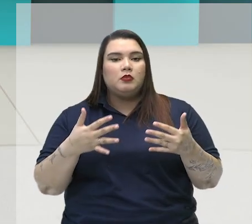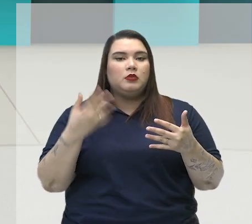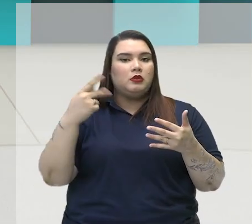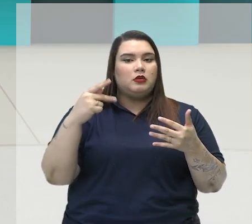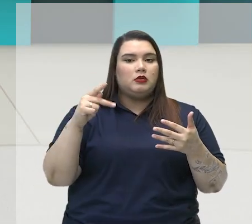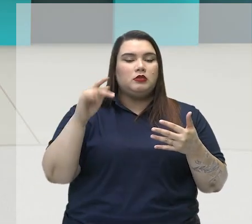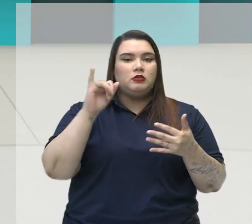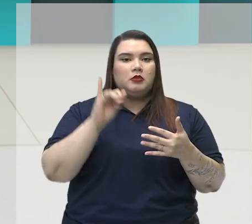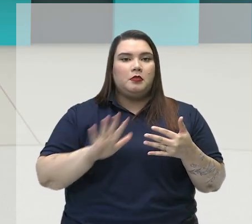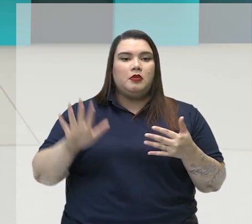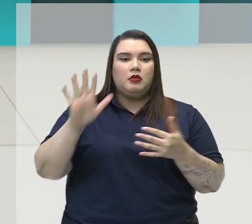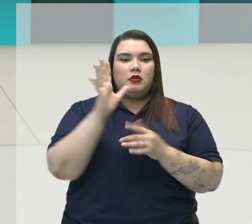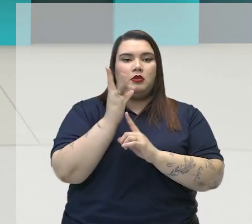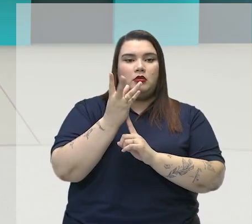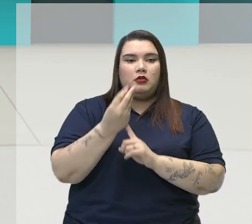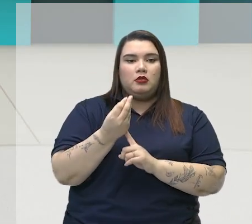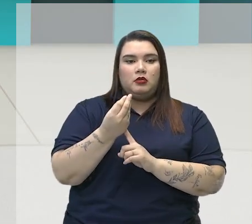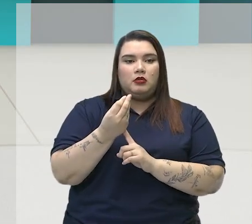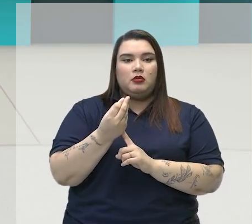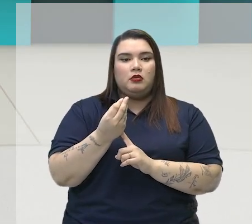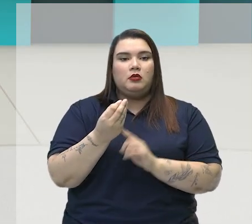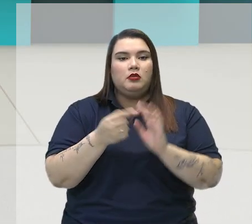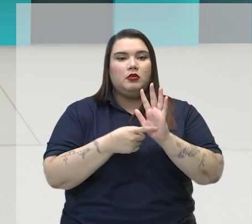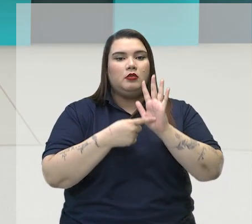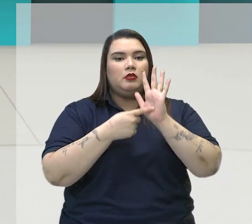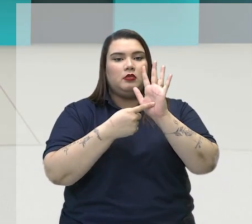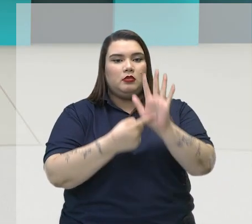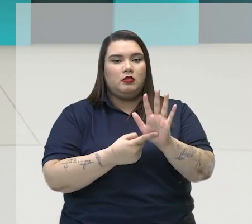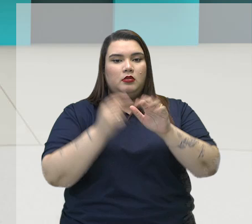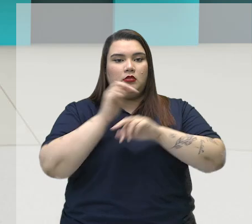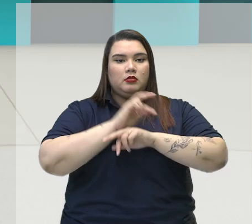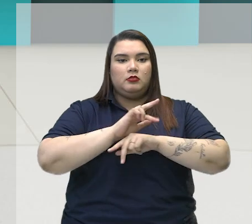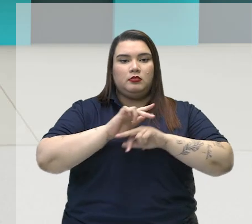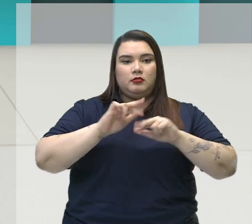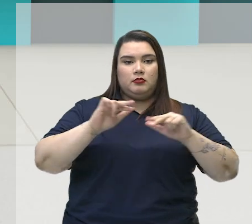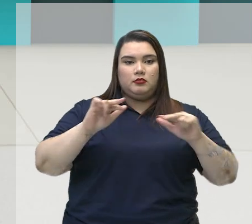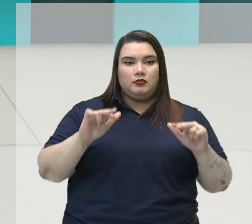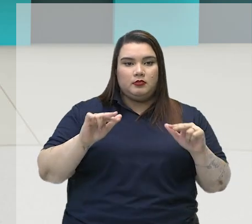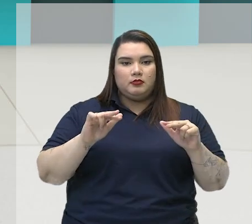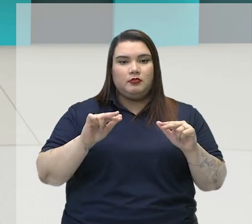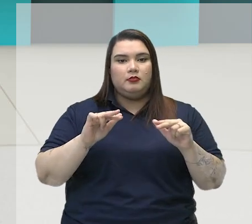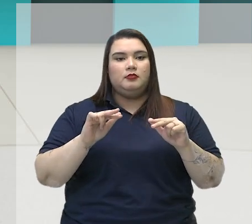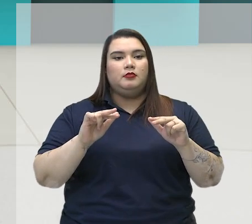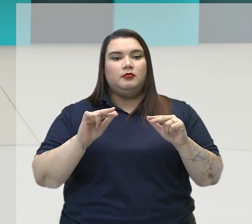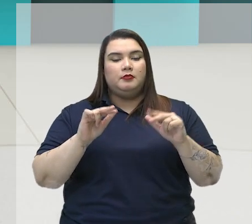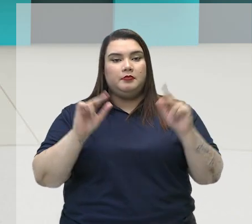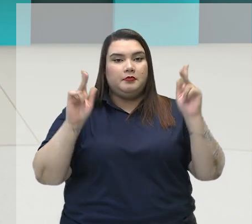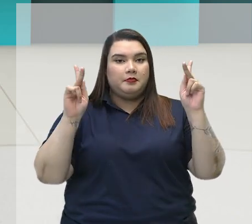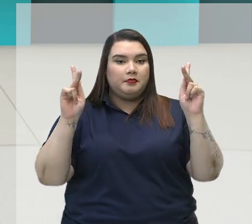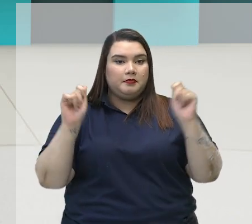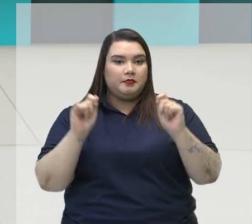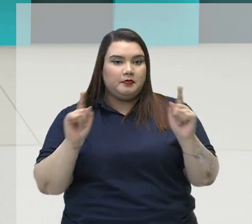social desse mural. Ele mostra a diversidade,